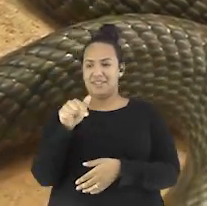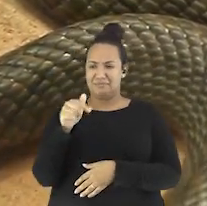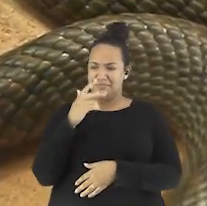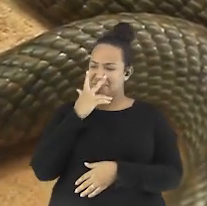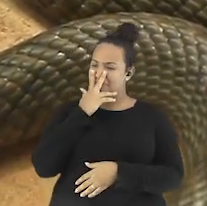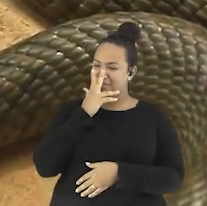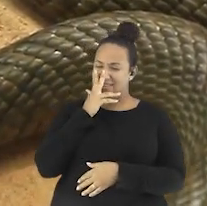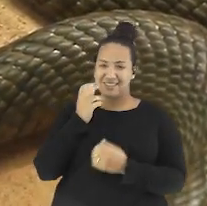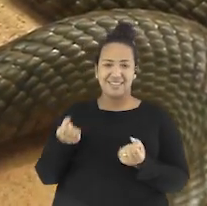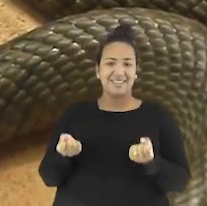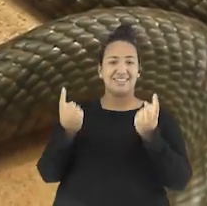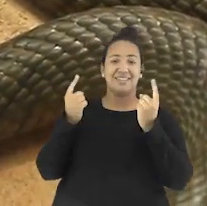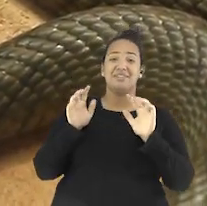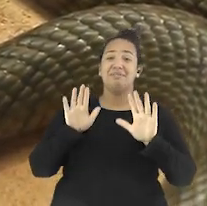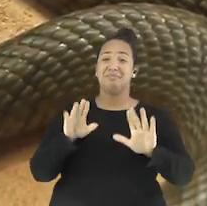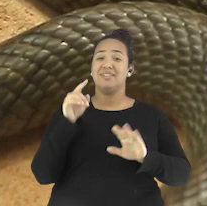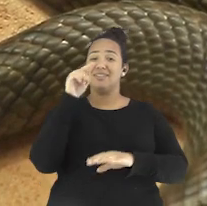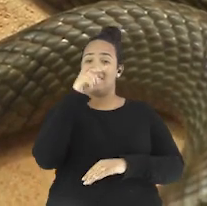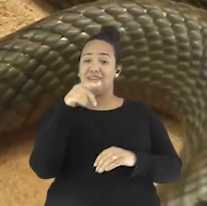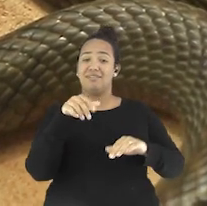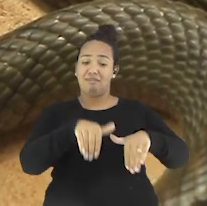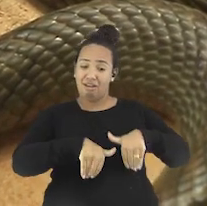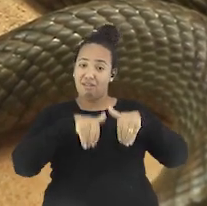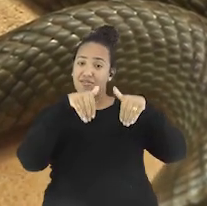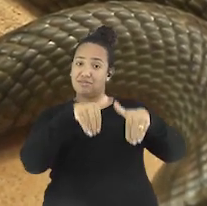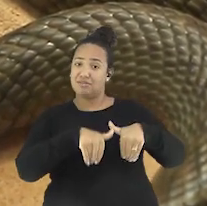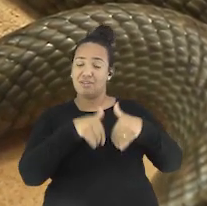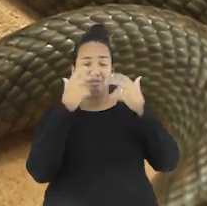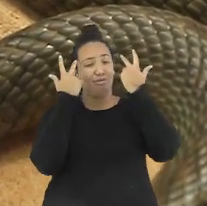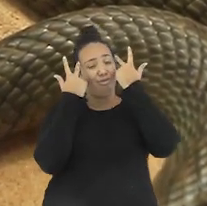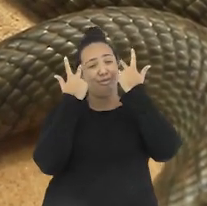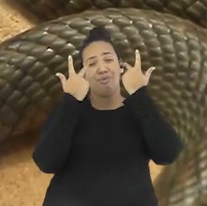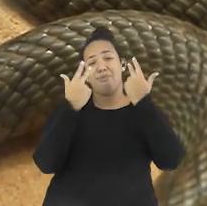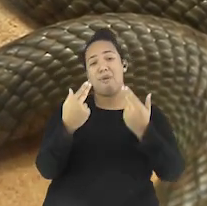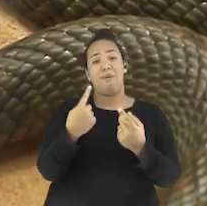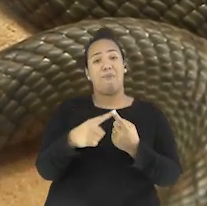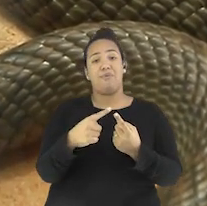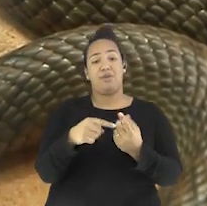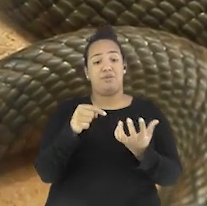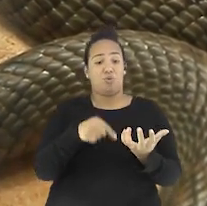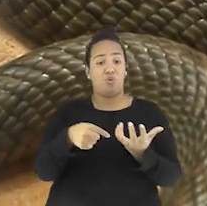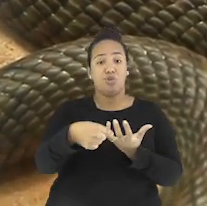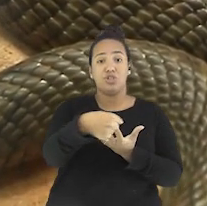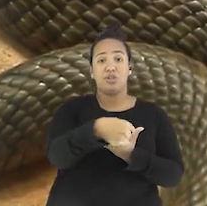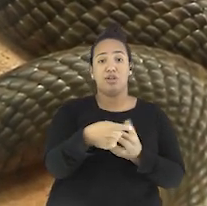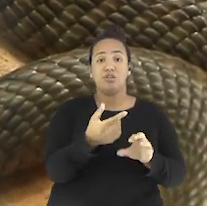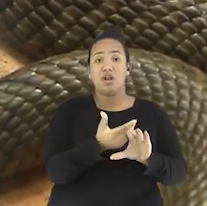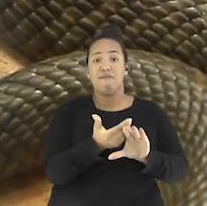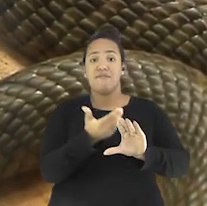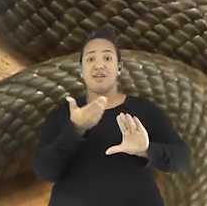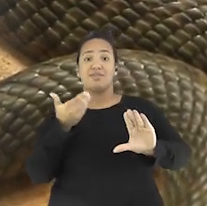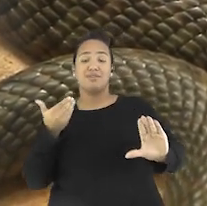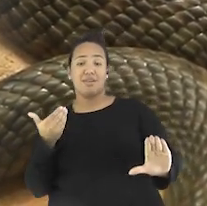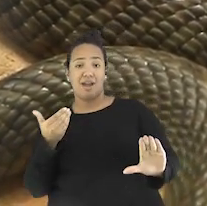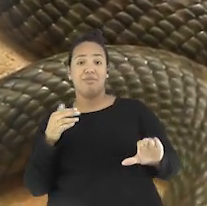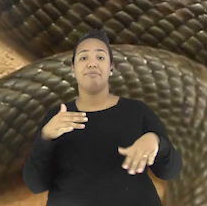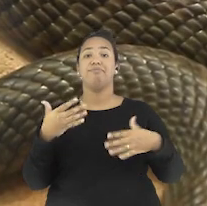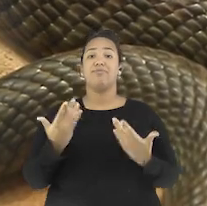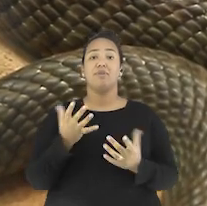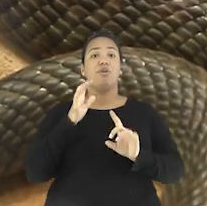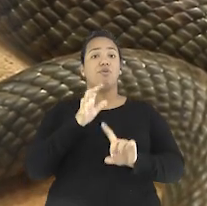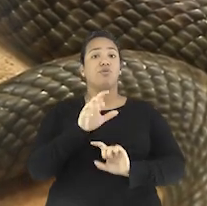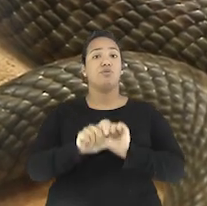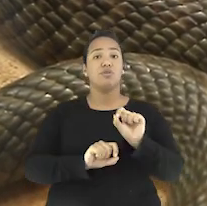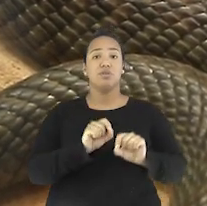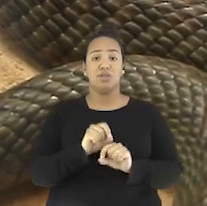uma característica comum de um continente que está mais isolado e distante do resto do mundo, e que contribui para que nessas regiões